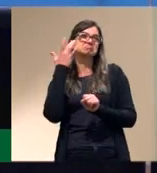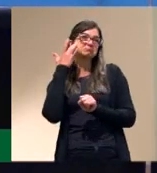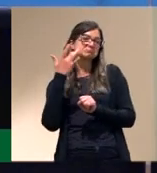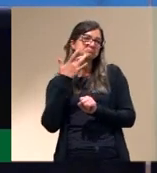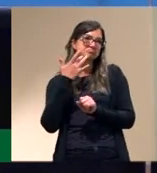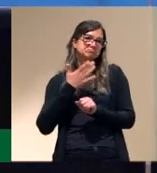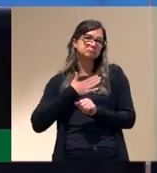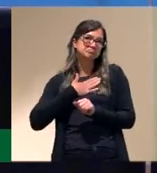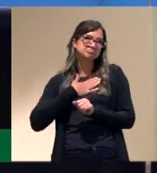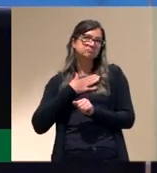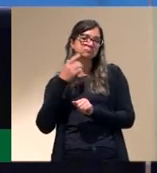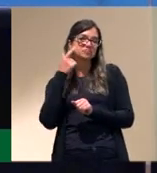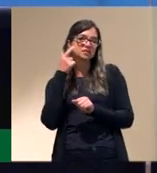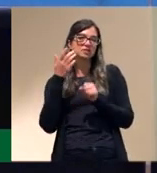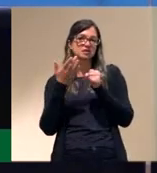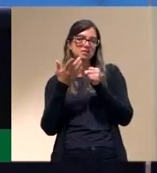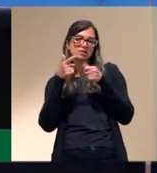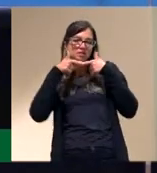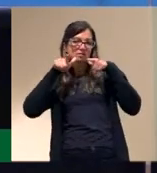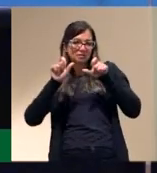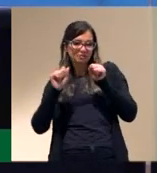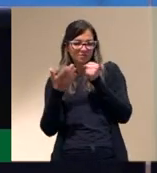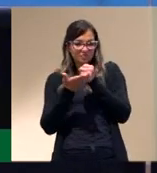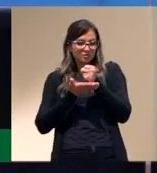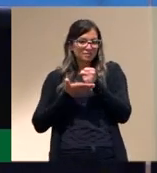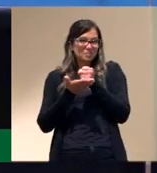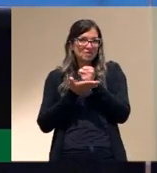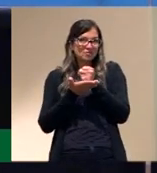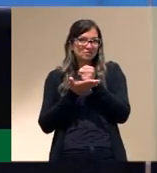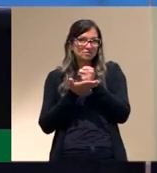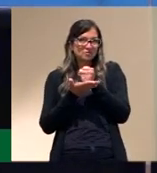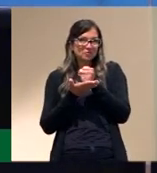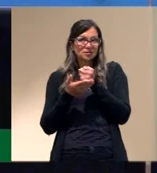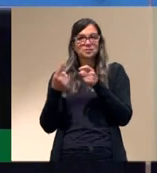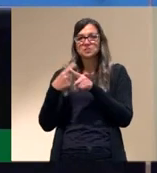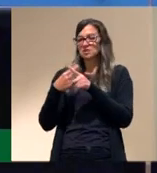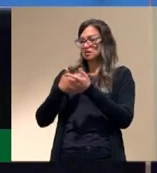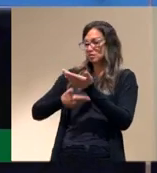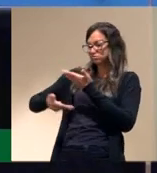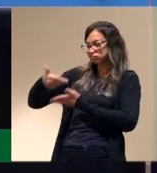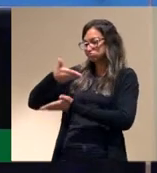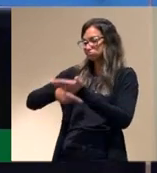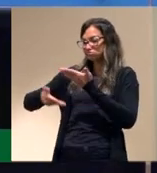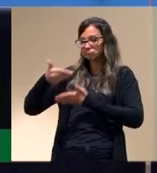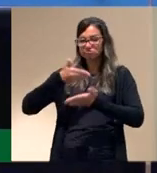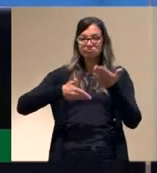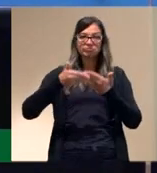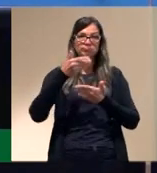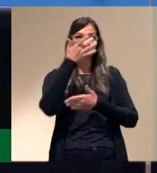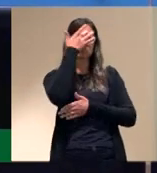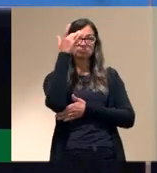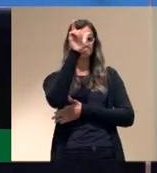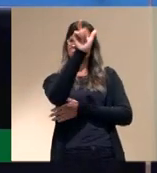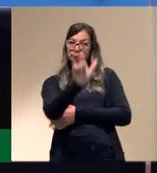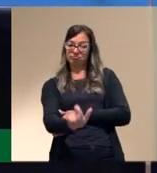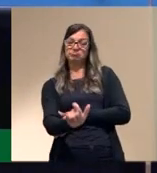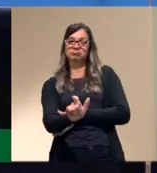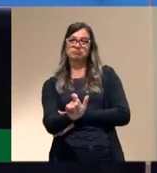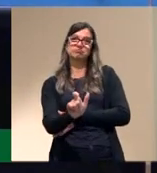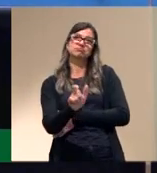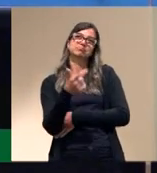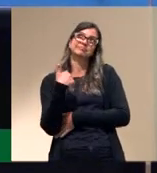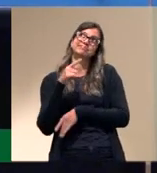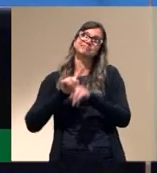a linguagem é a base pela qual nós nos constituímos com o outro, né? Mas veja só como é complicada